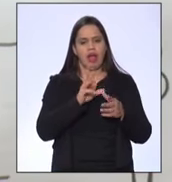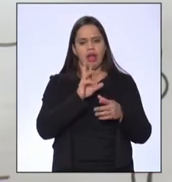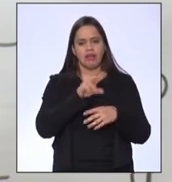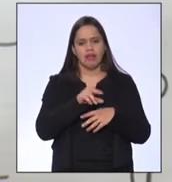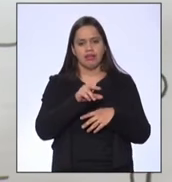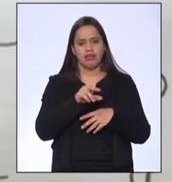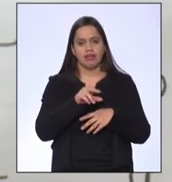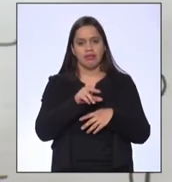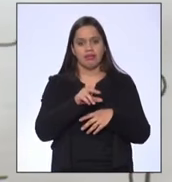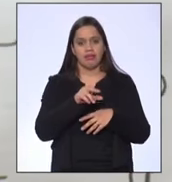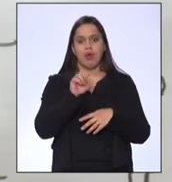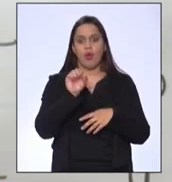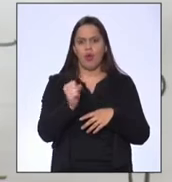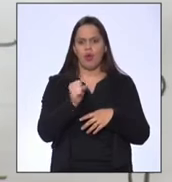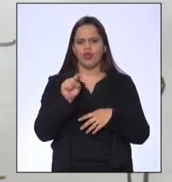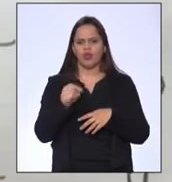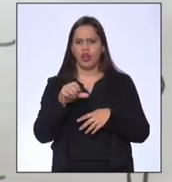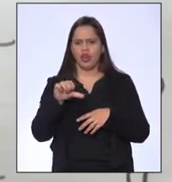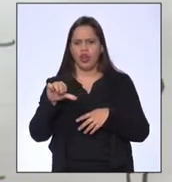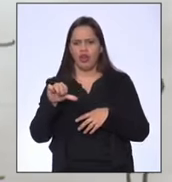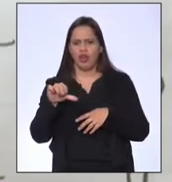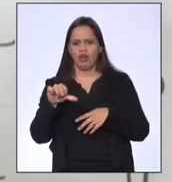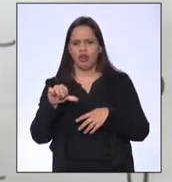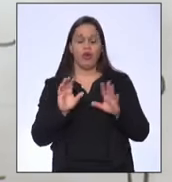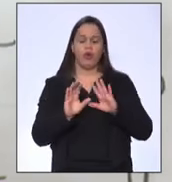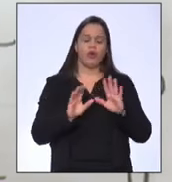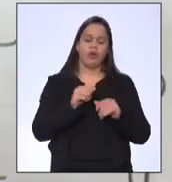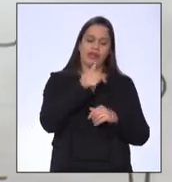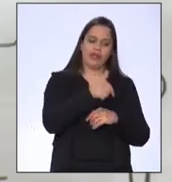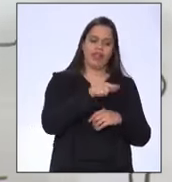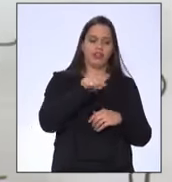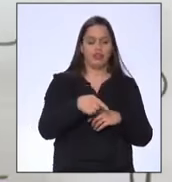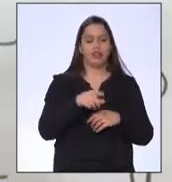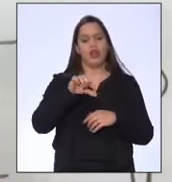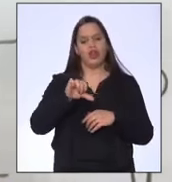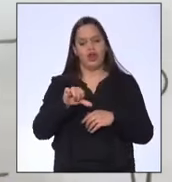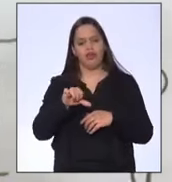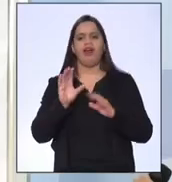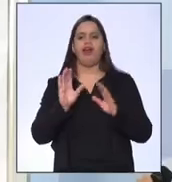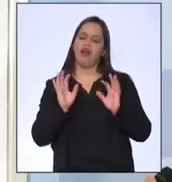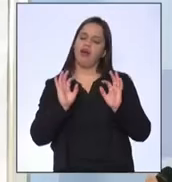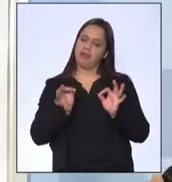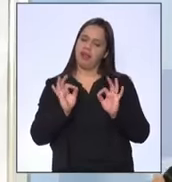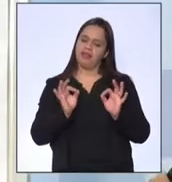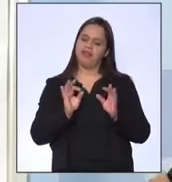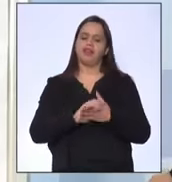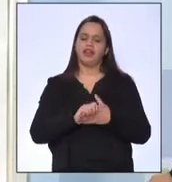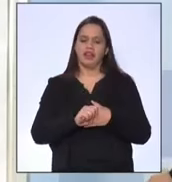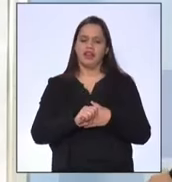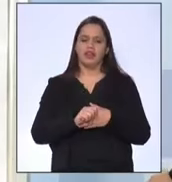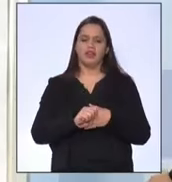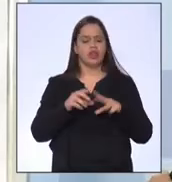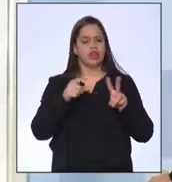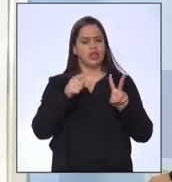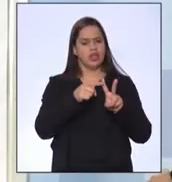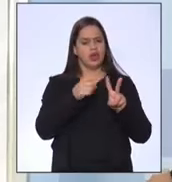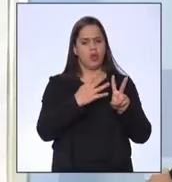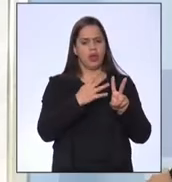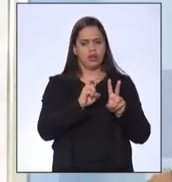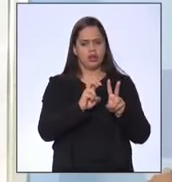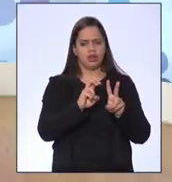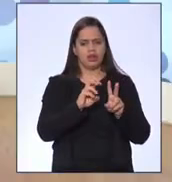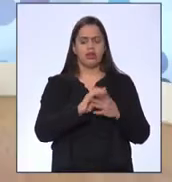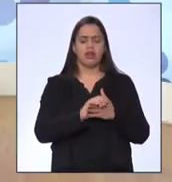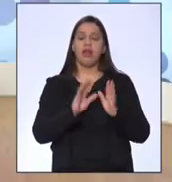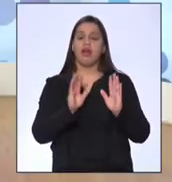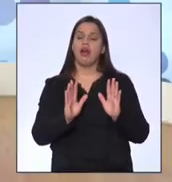8,9. Não, Oh, 7, 7,9. 7,9, Perfeito, 7,9. essa você acertou. E o raiz Então, de 45?